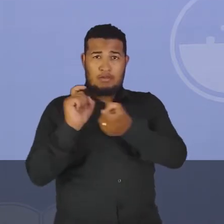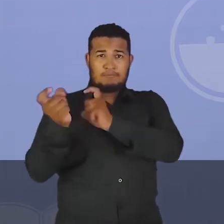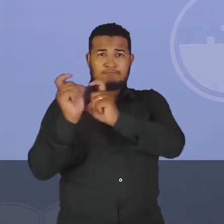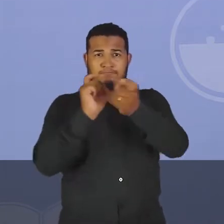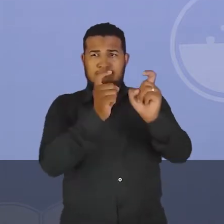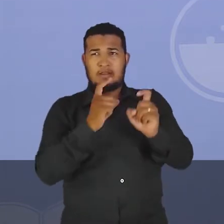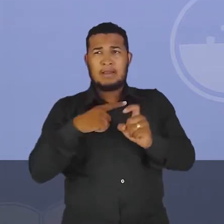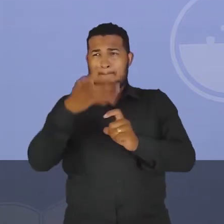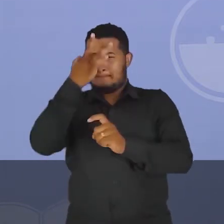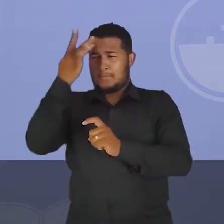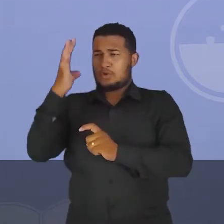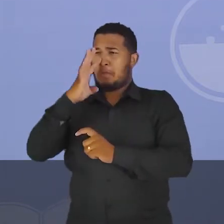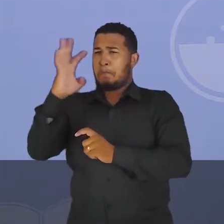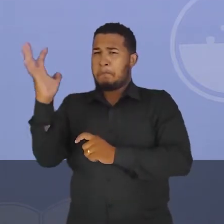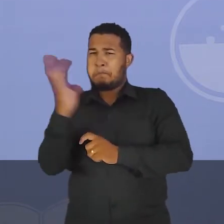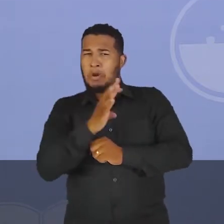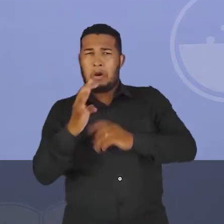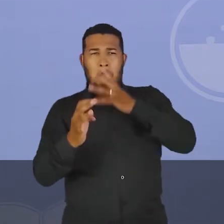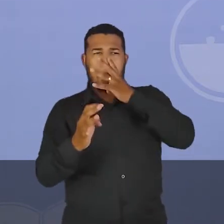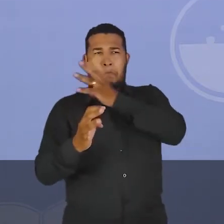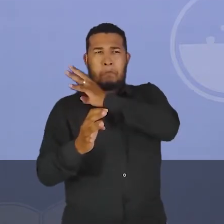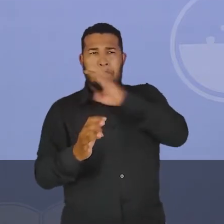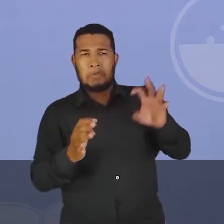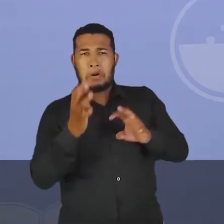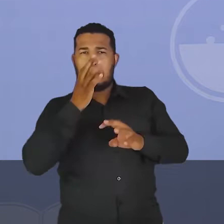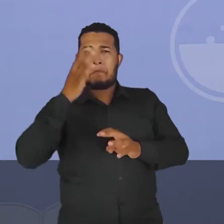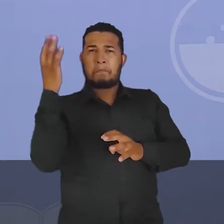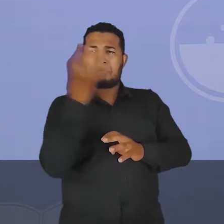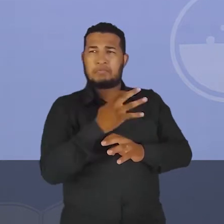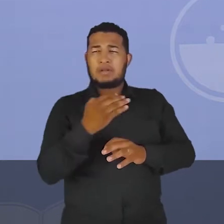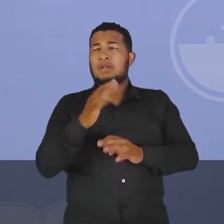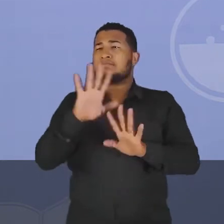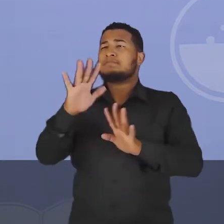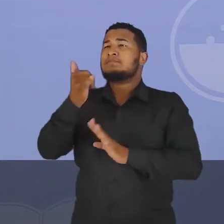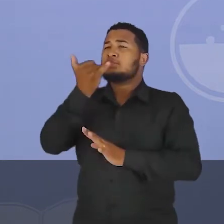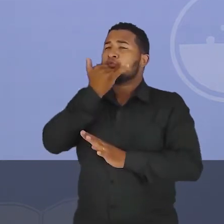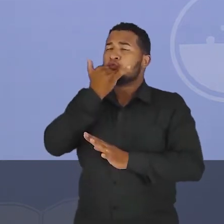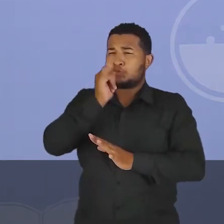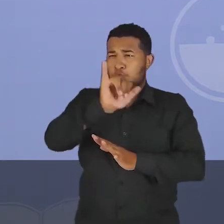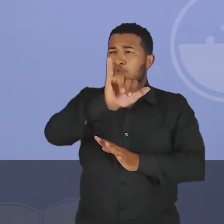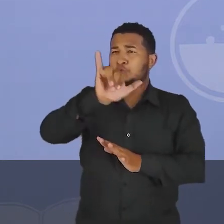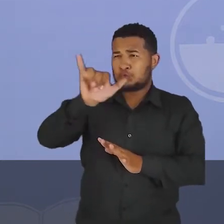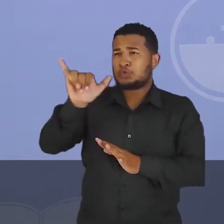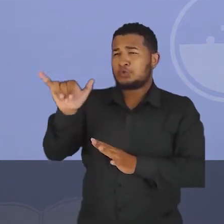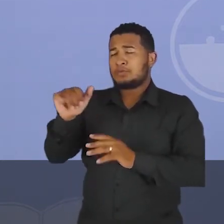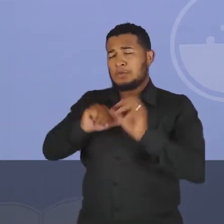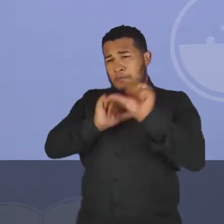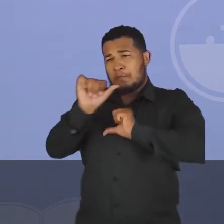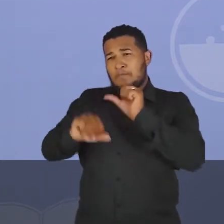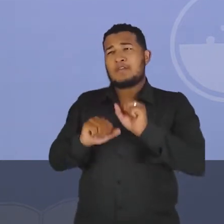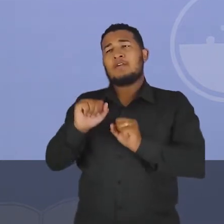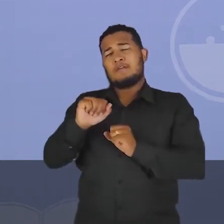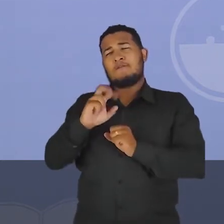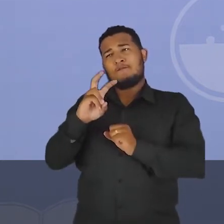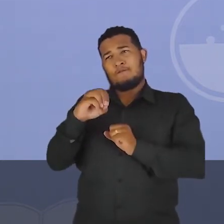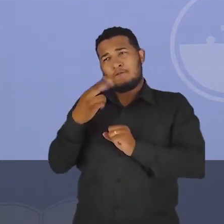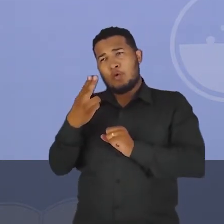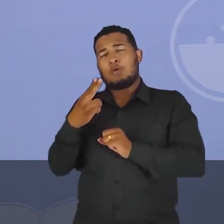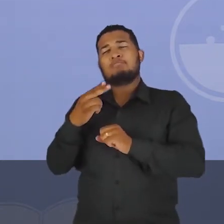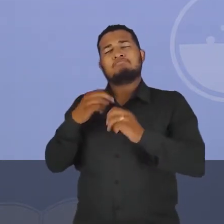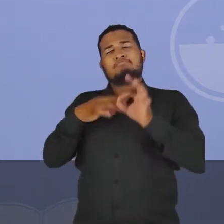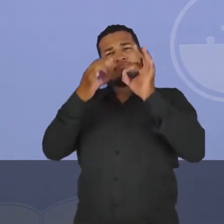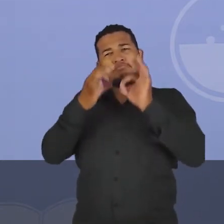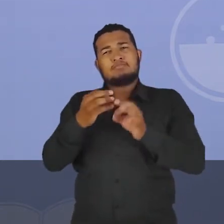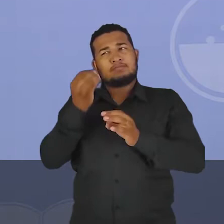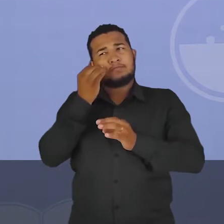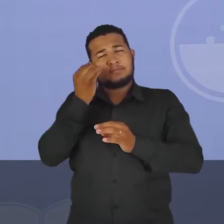recebeu muitas críticas e ele disse, né, que ele pediu perdão às pessoas e que ele disse que ele ia mudar, que ele ia tentar satisfazer a todos.